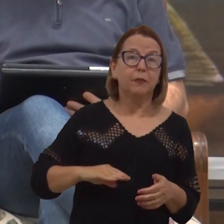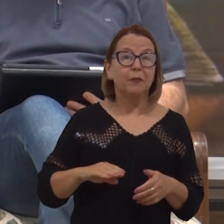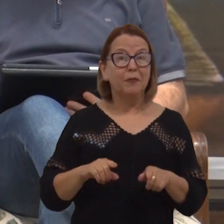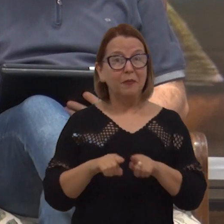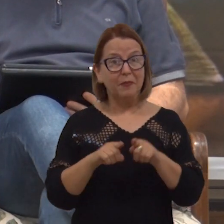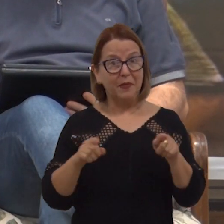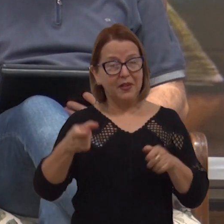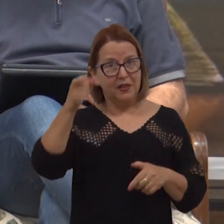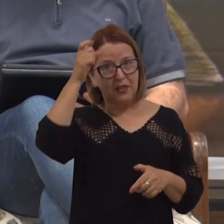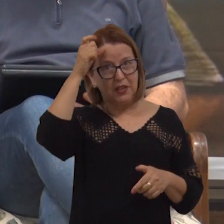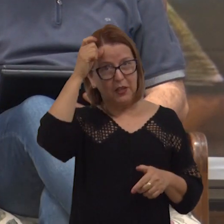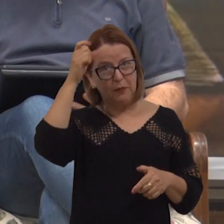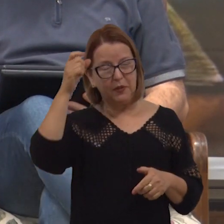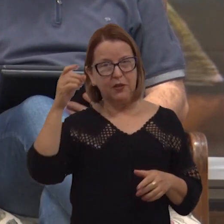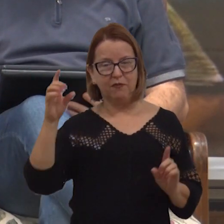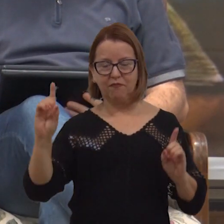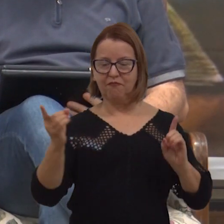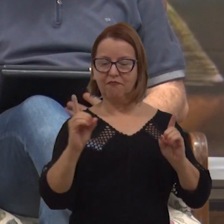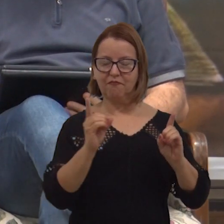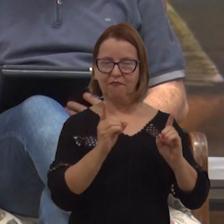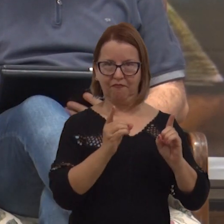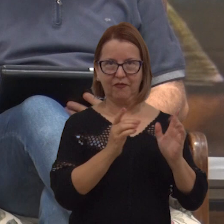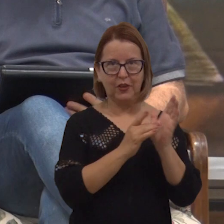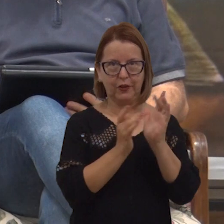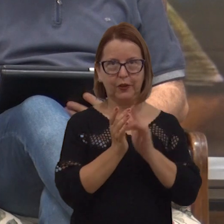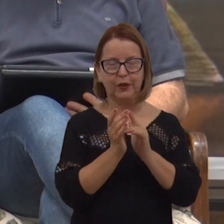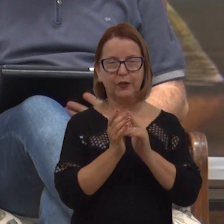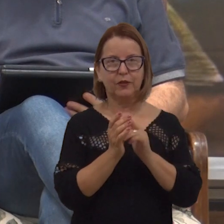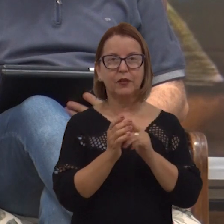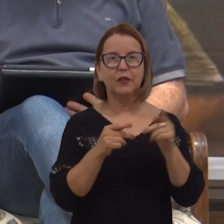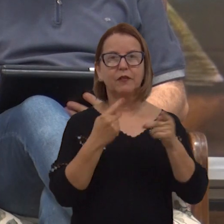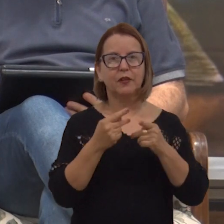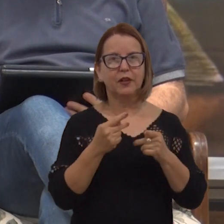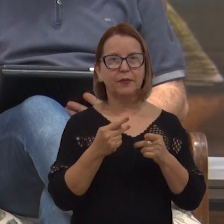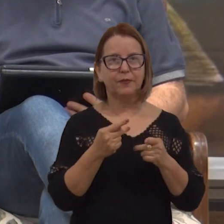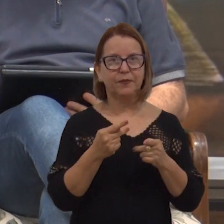Satanás se aproxima de Jesus e ele fala,